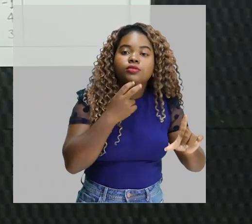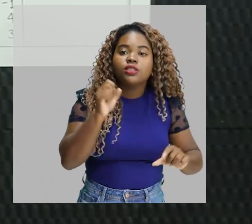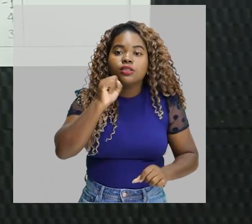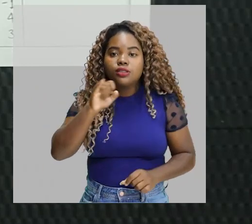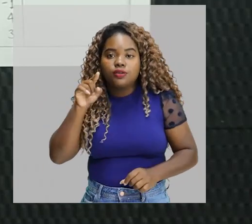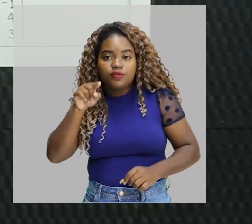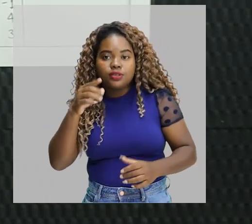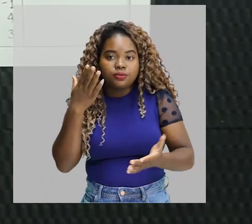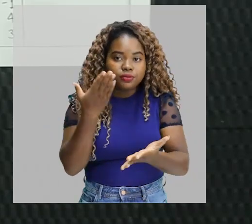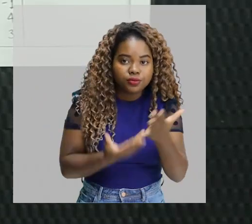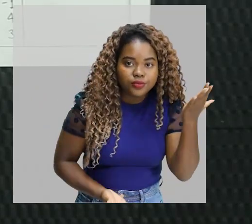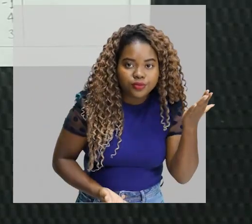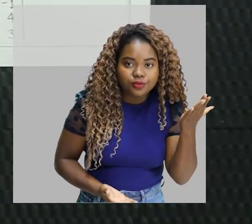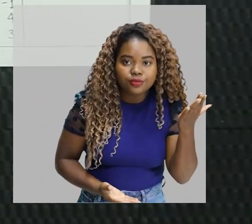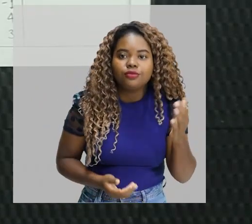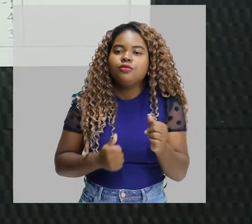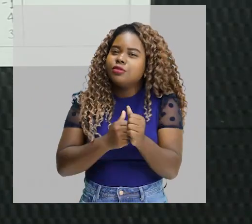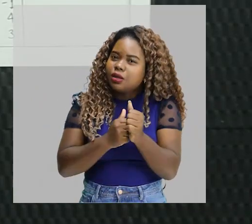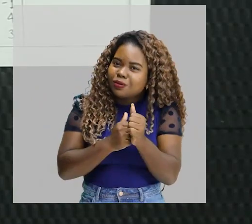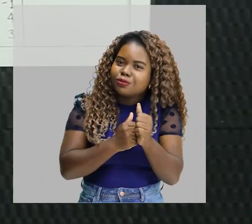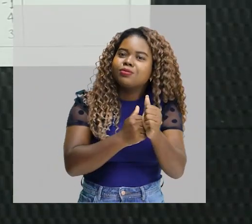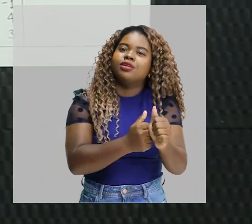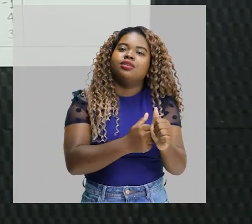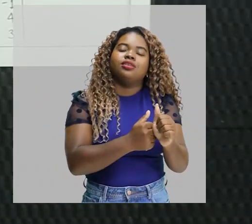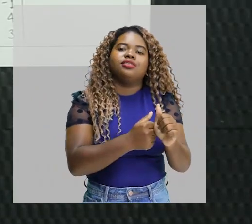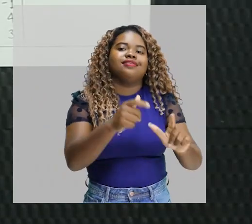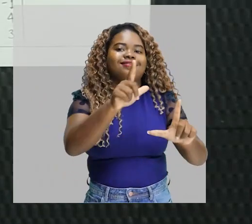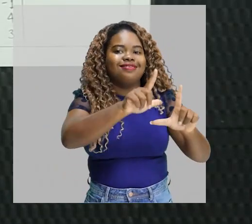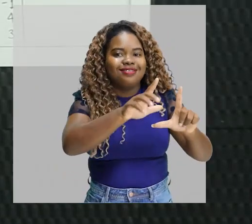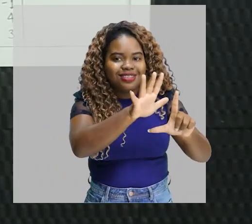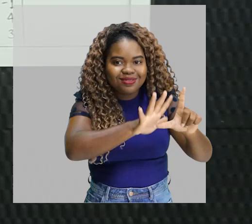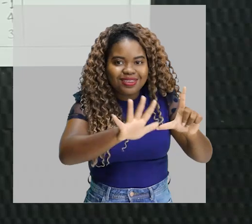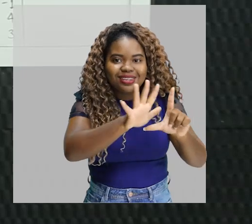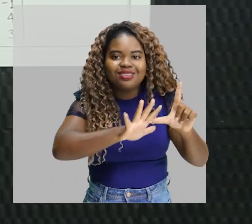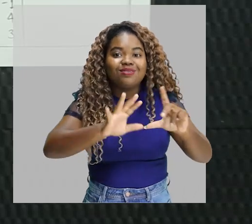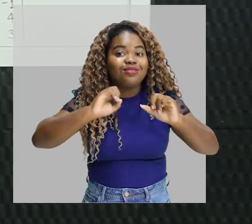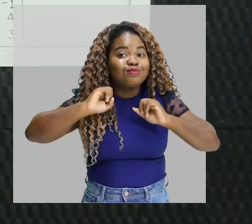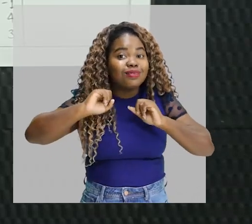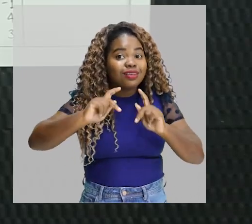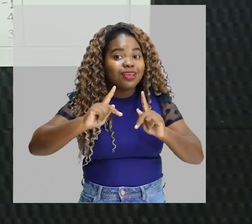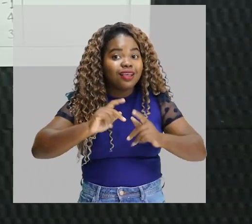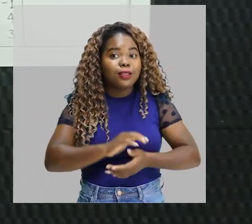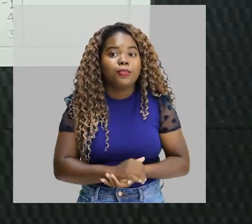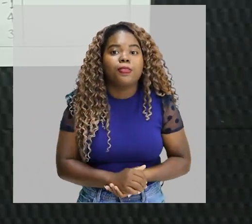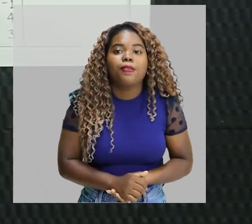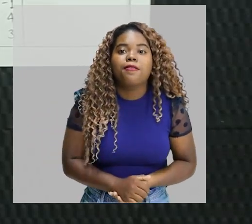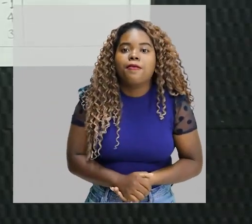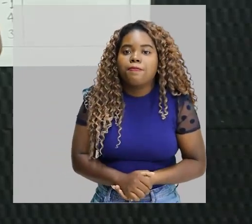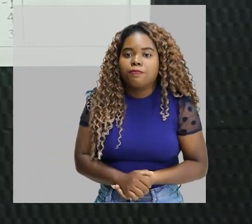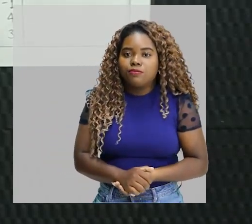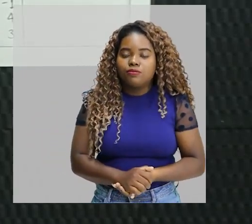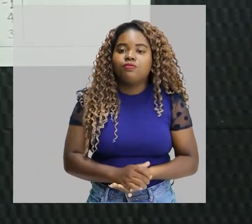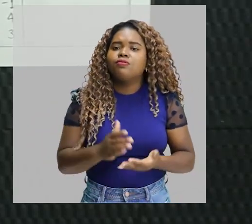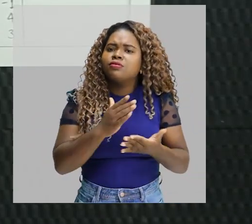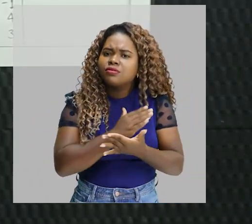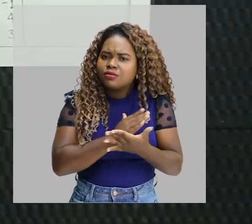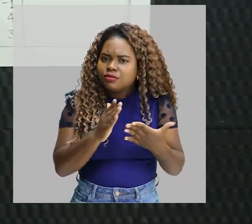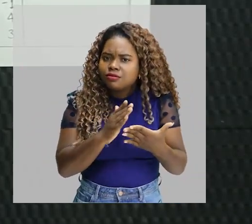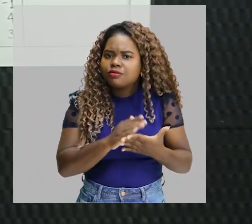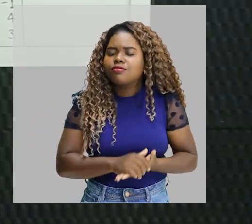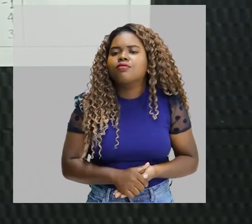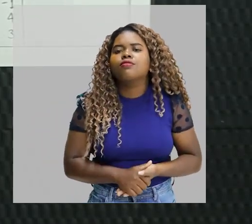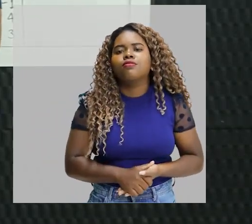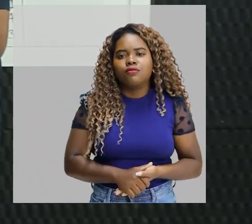essa aula é bom acompanhar né Para que você possa entender as próximas aulas beleza galerinha Então olha só